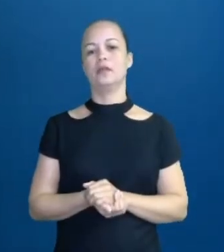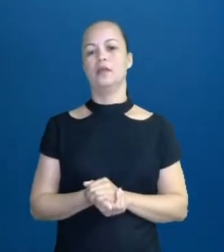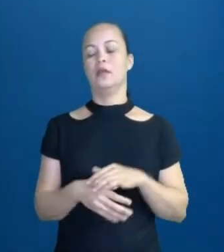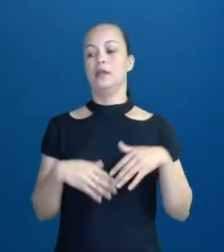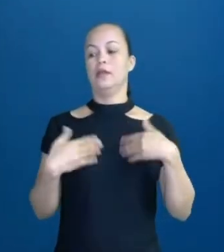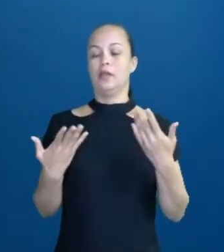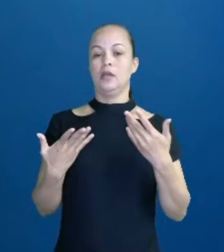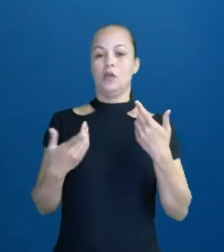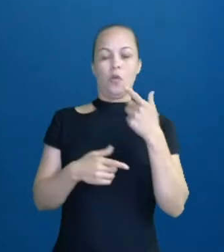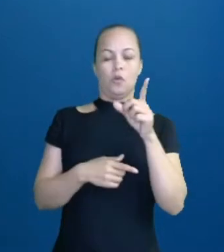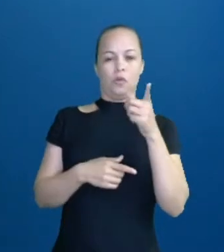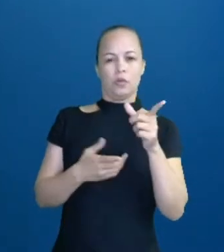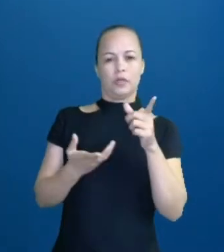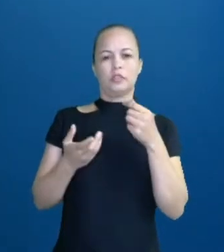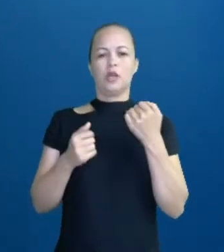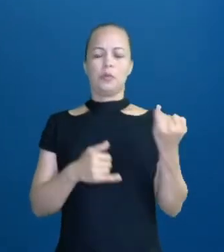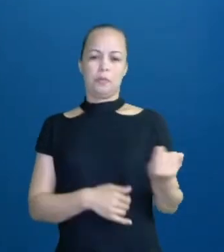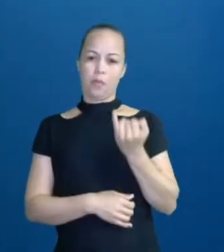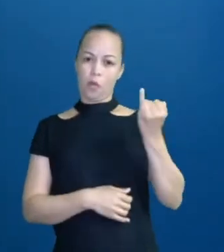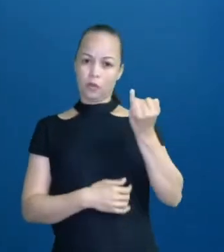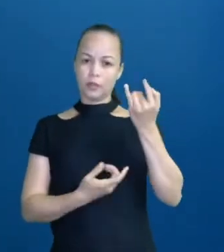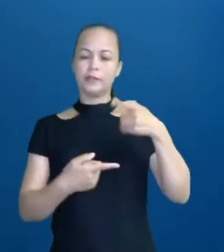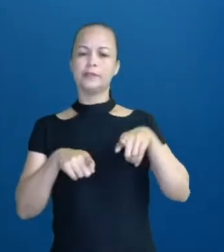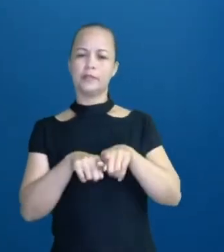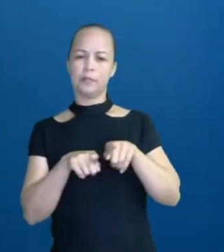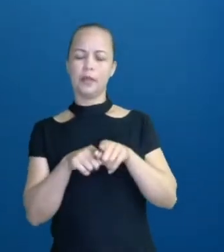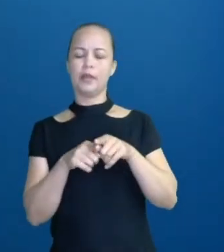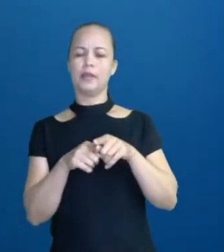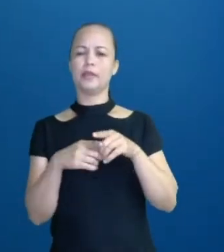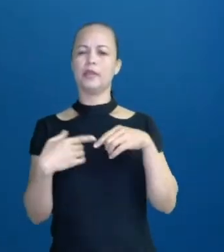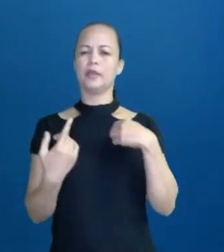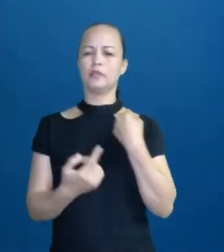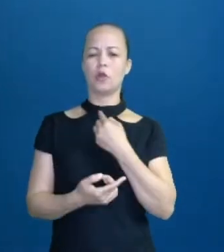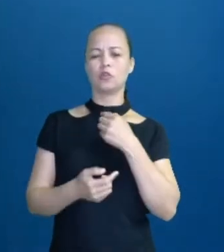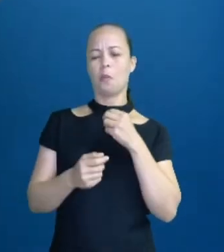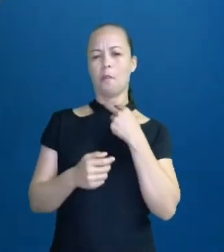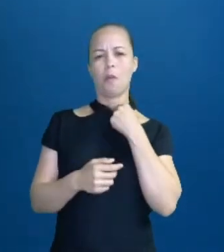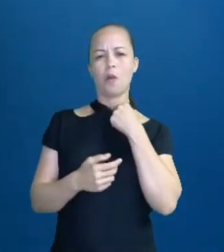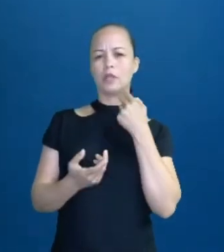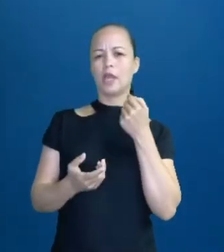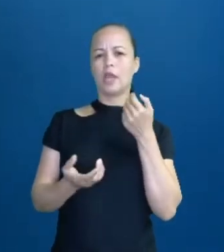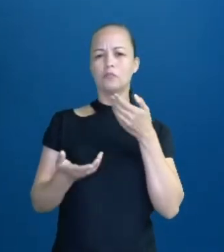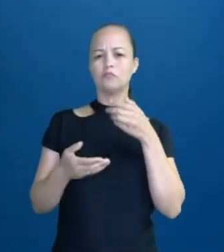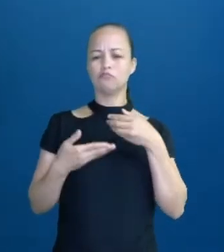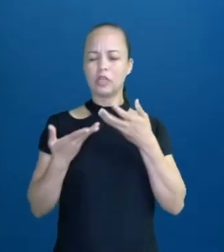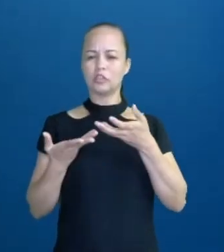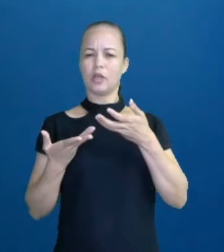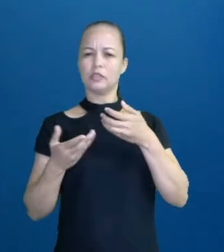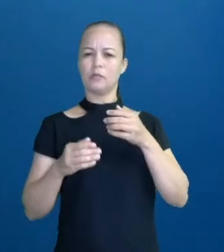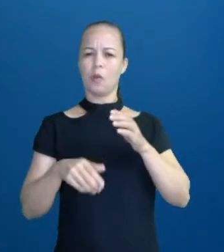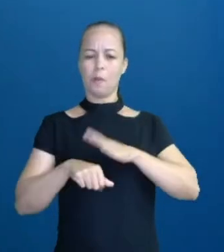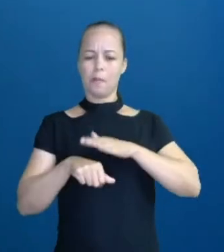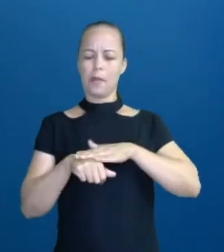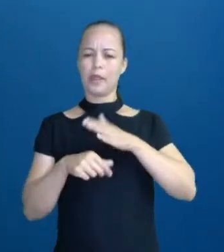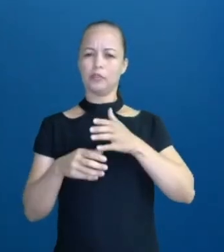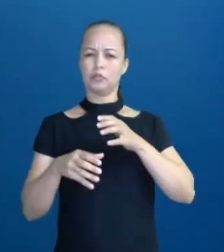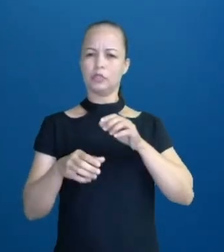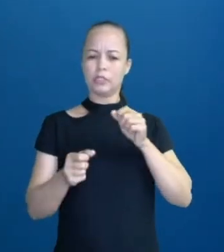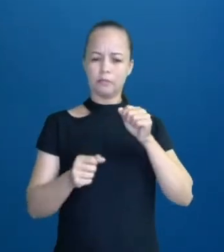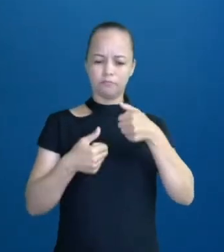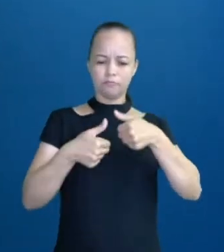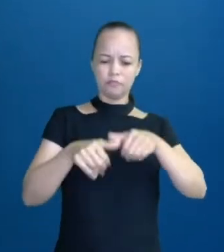questão extremamente importante é que a gente não pode permitir que esse momento de pandemia, esse momento de restrições